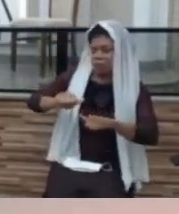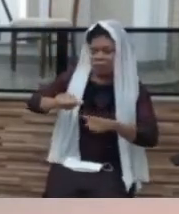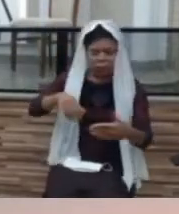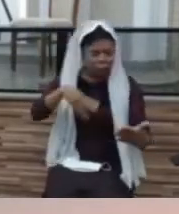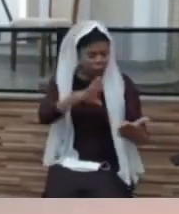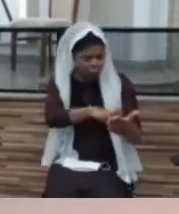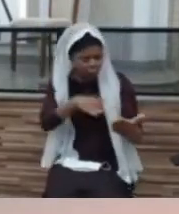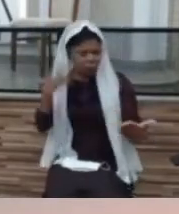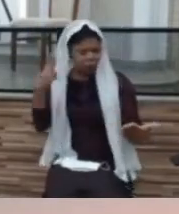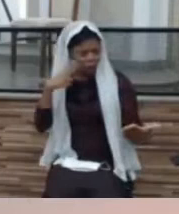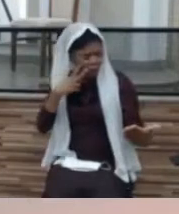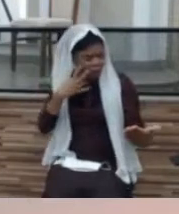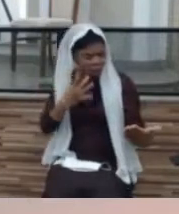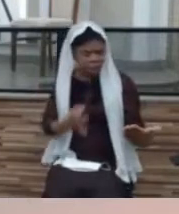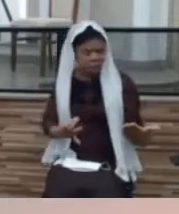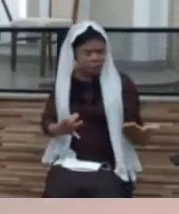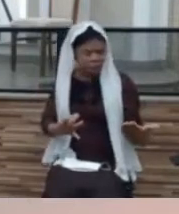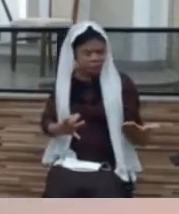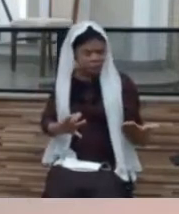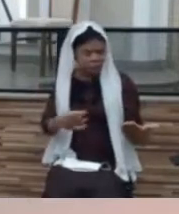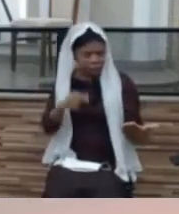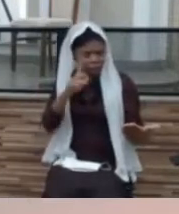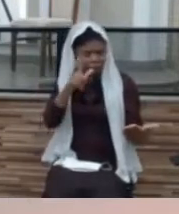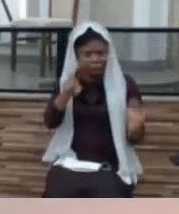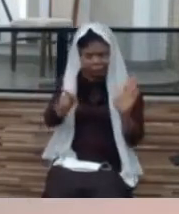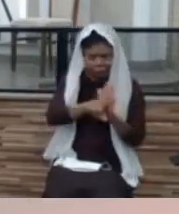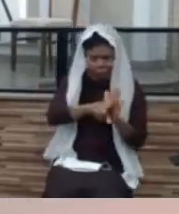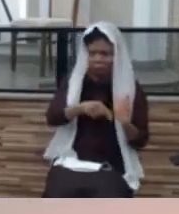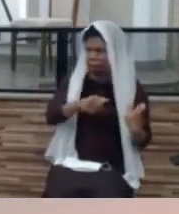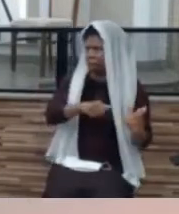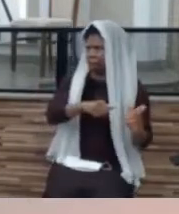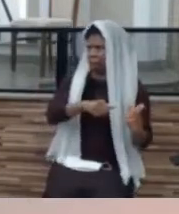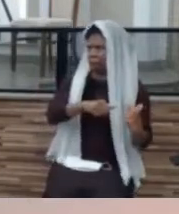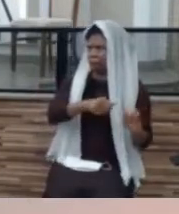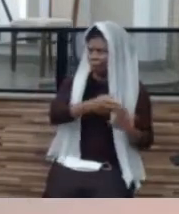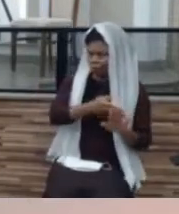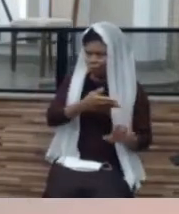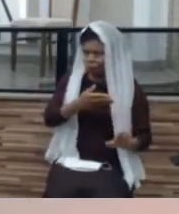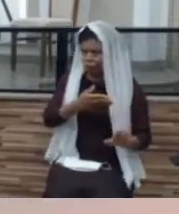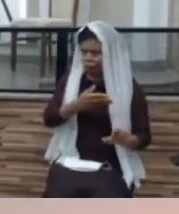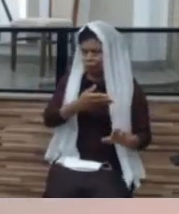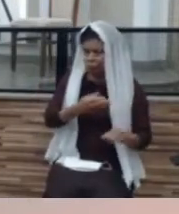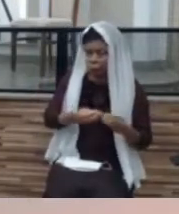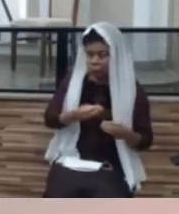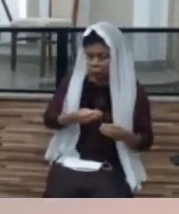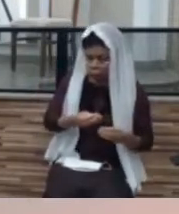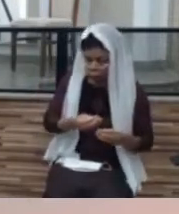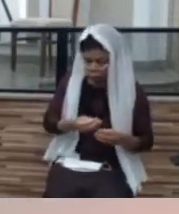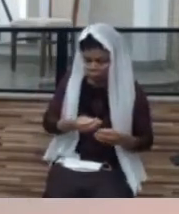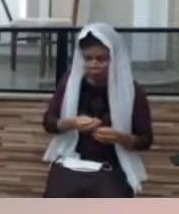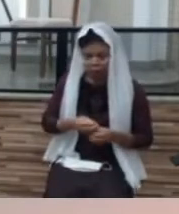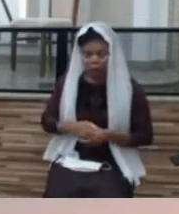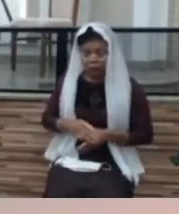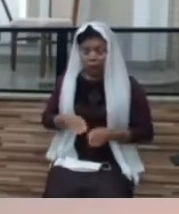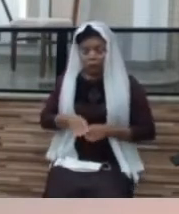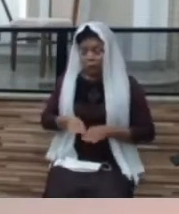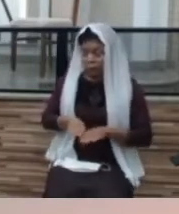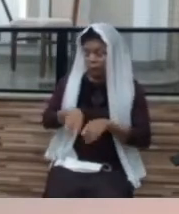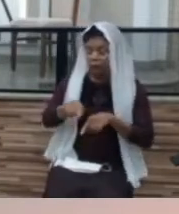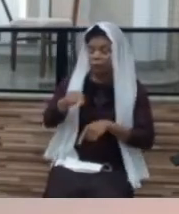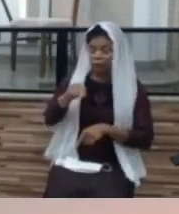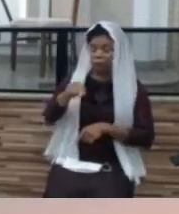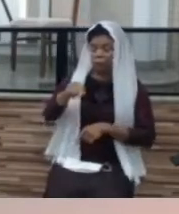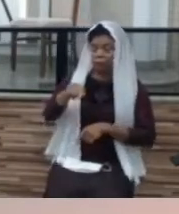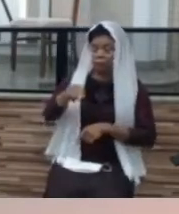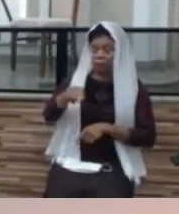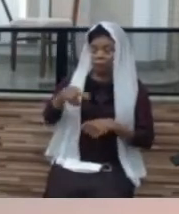mistura. Ora, antes disto, Eliasibe, sacerdote, que presidia sobre a câmara da casa do